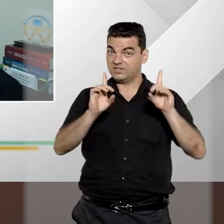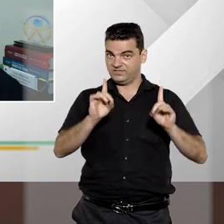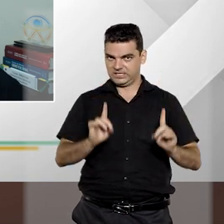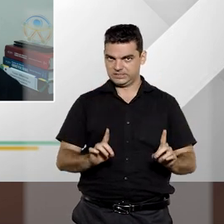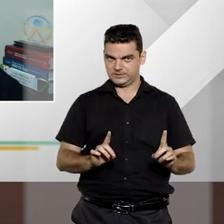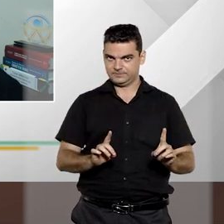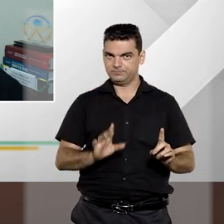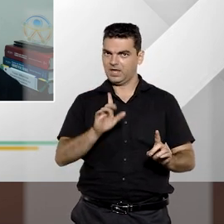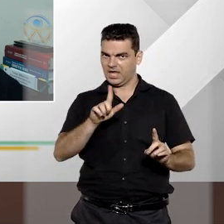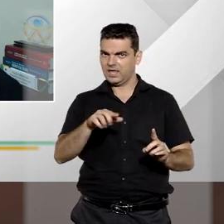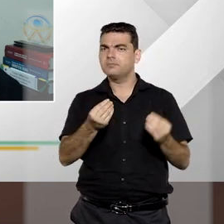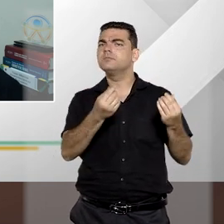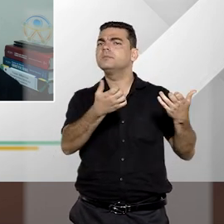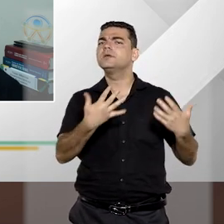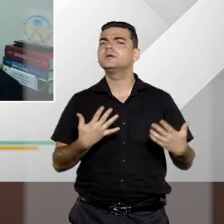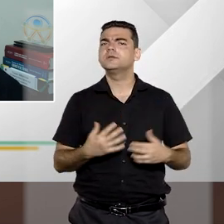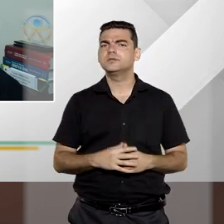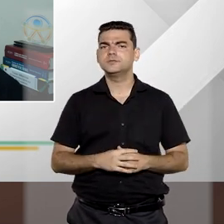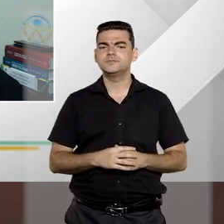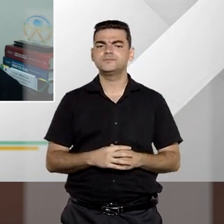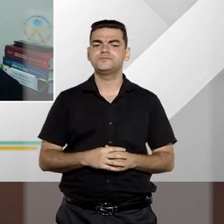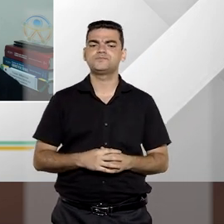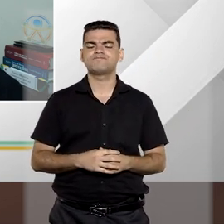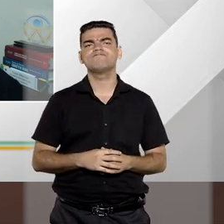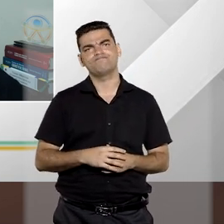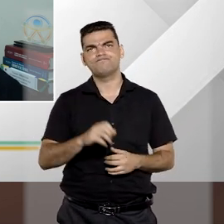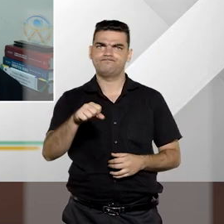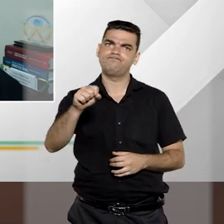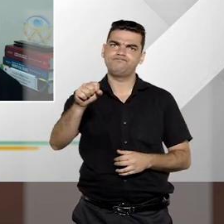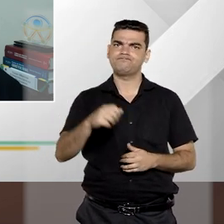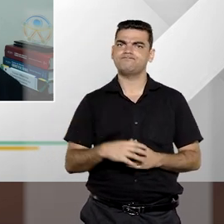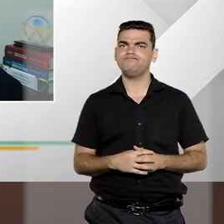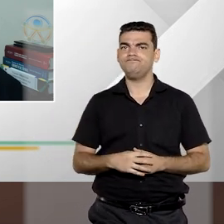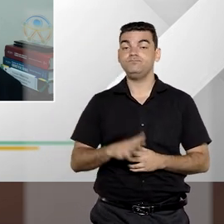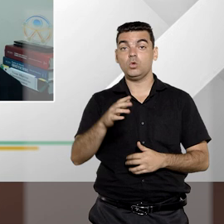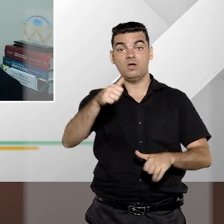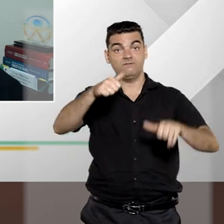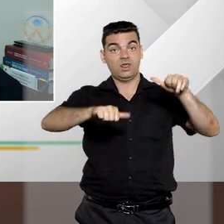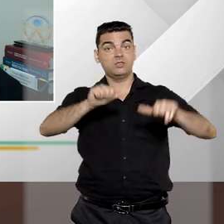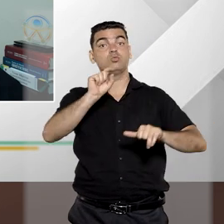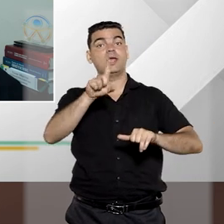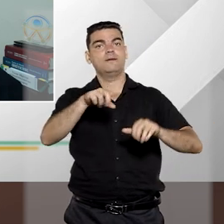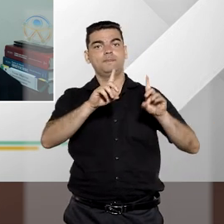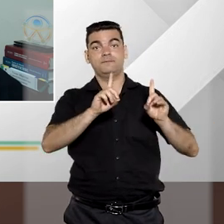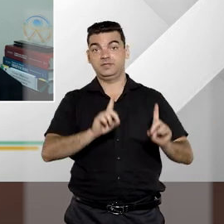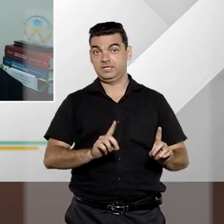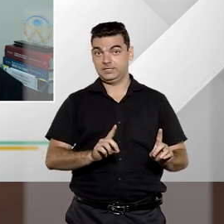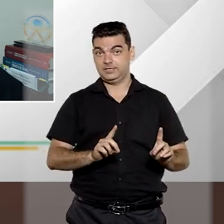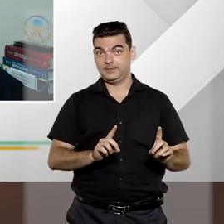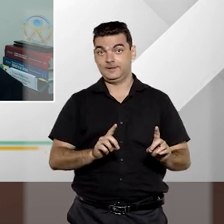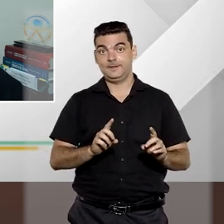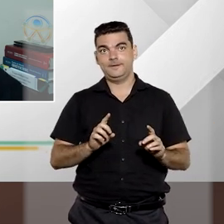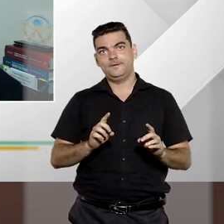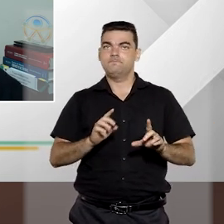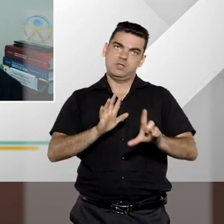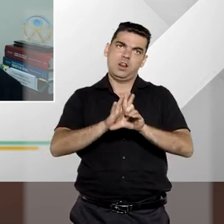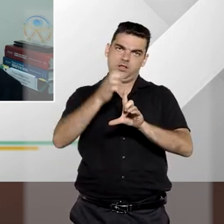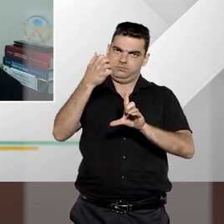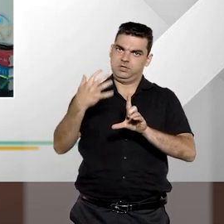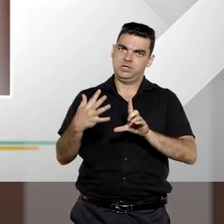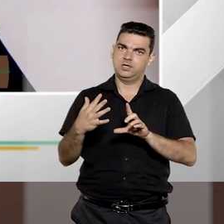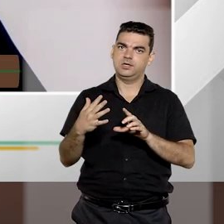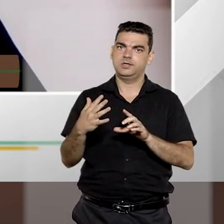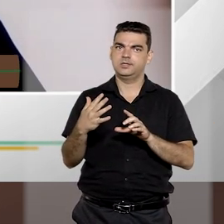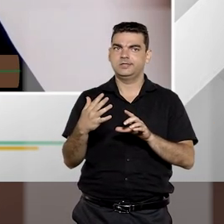com deficiência, não é isso? É, Fátima, assim, a avaliação da deficiência, como bem a legislação ela